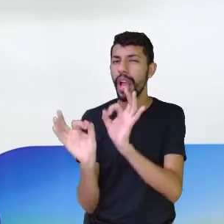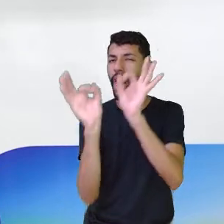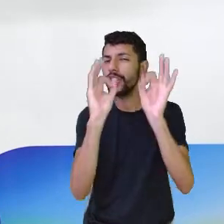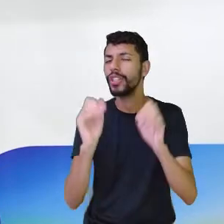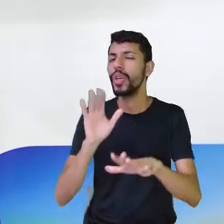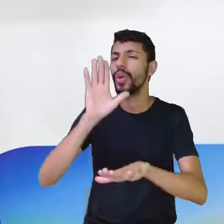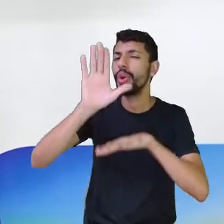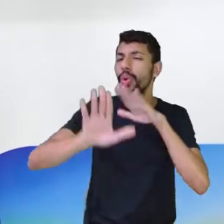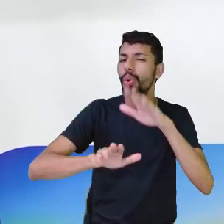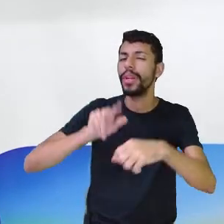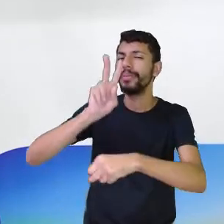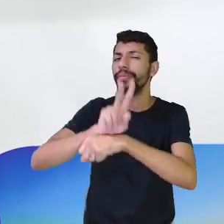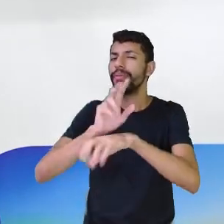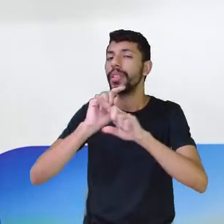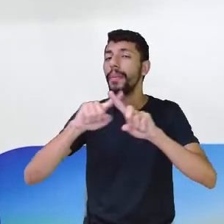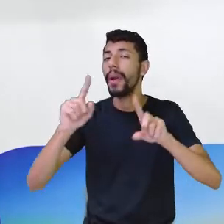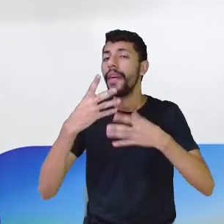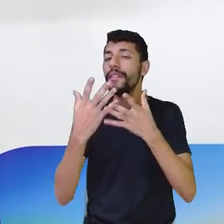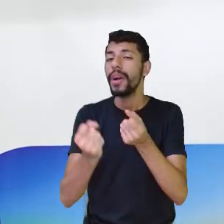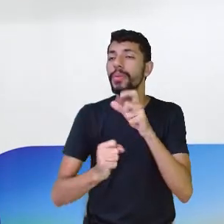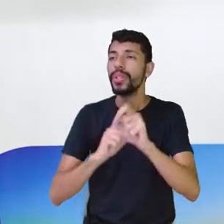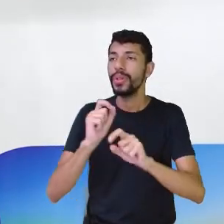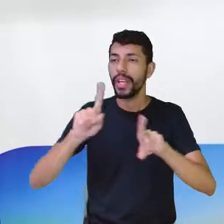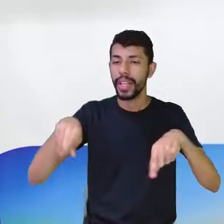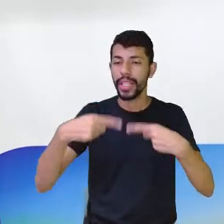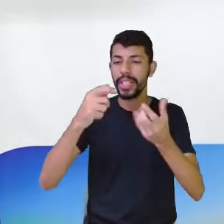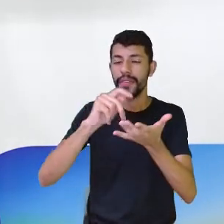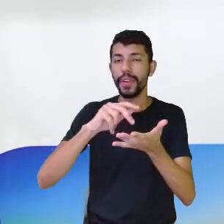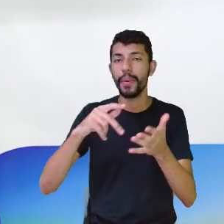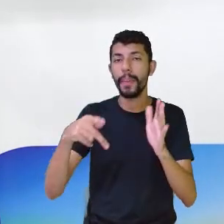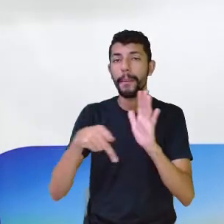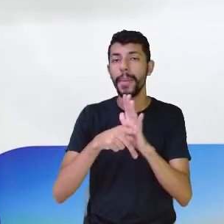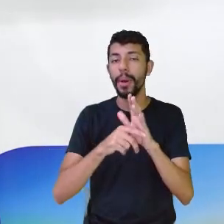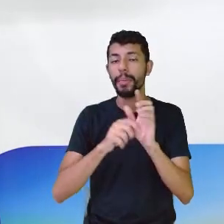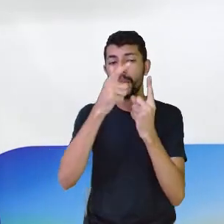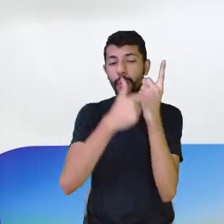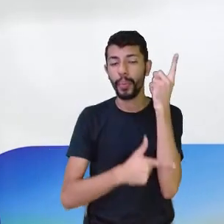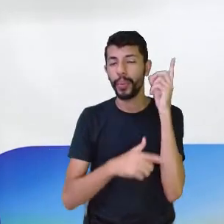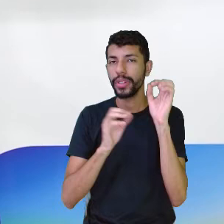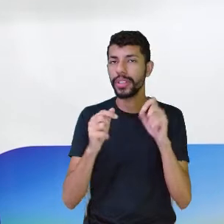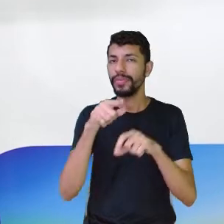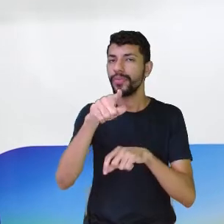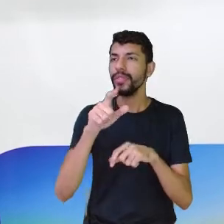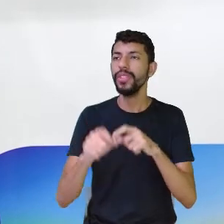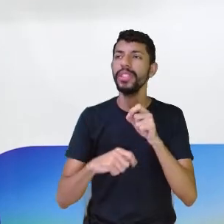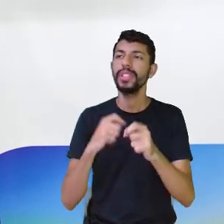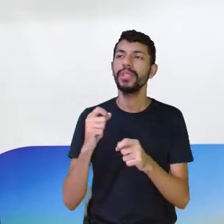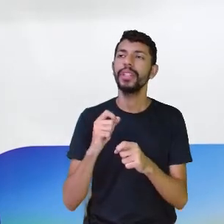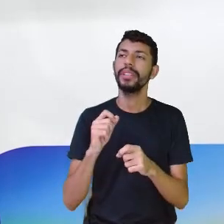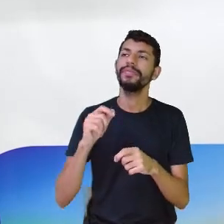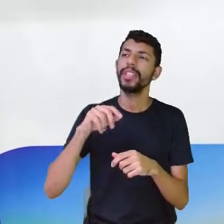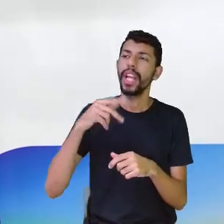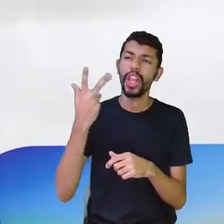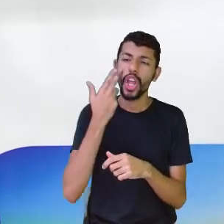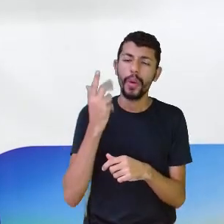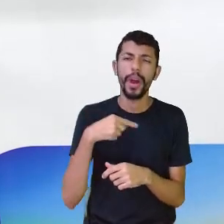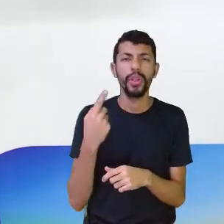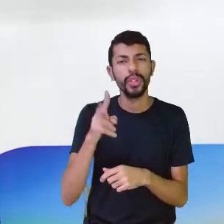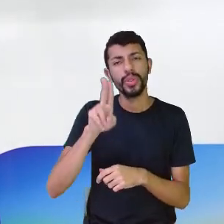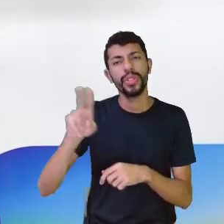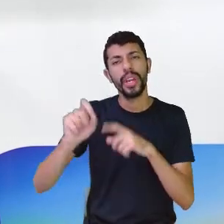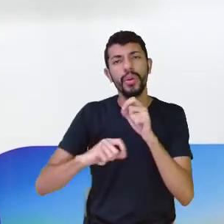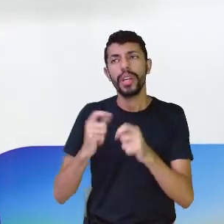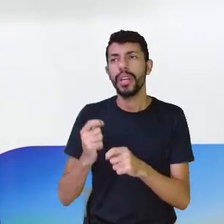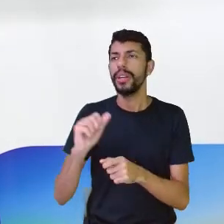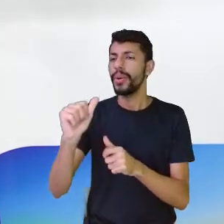cuidam, mas vamos fazer o desafio da garrafa PET. É bem comum a gente consumir refrigerantes,